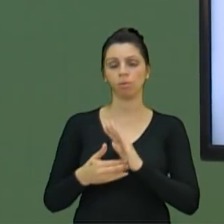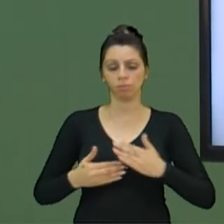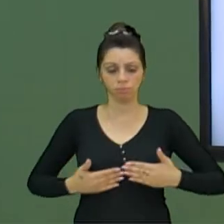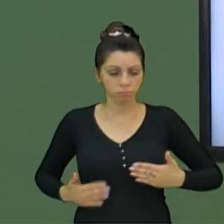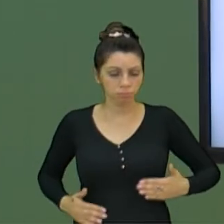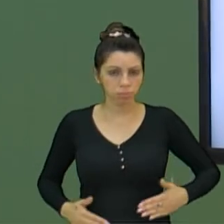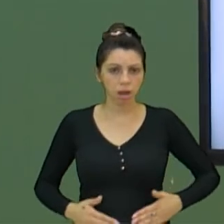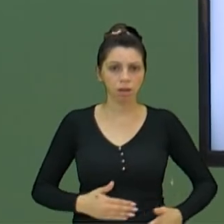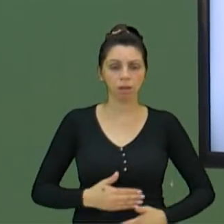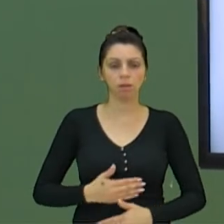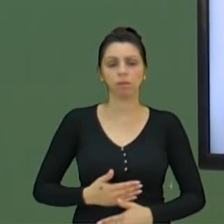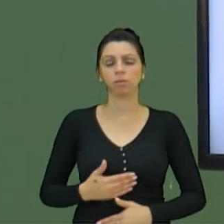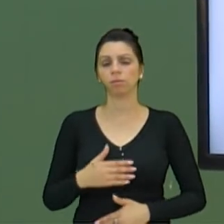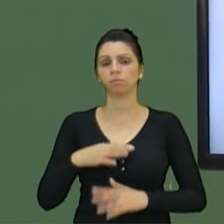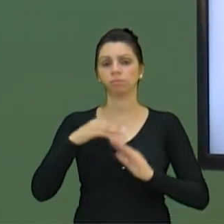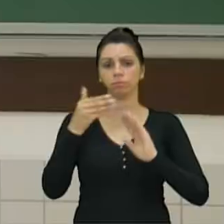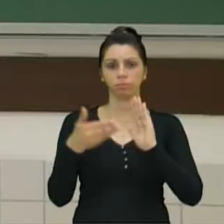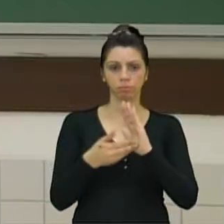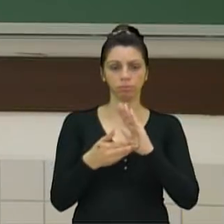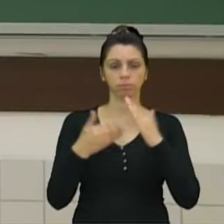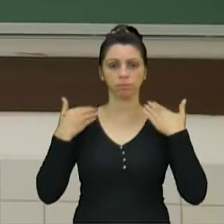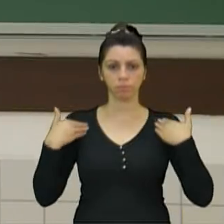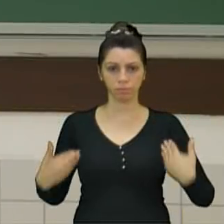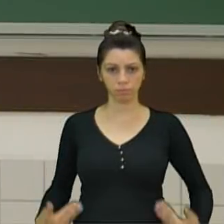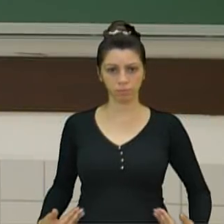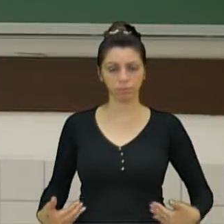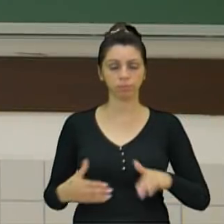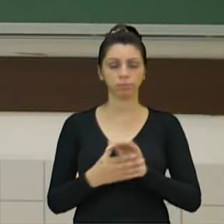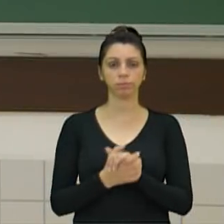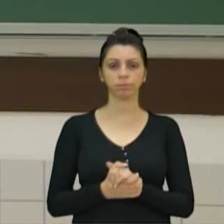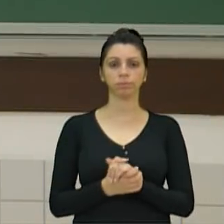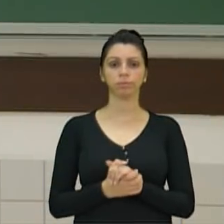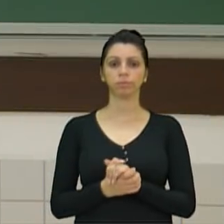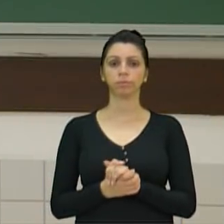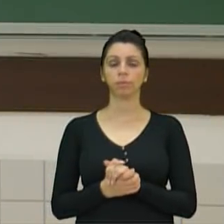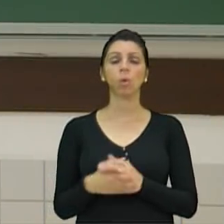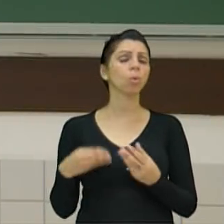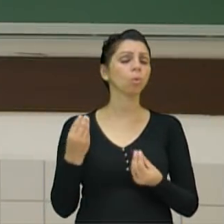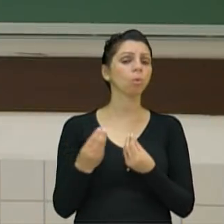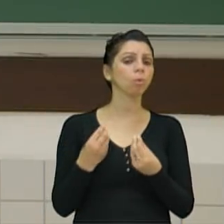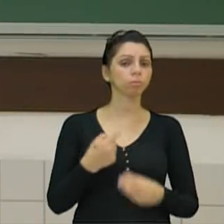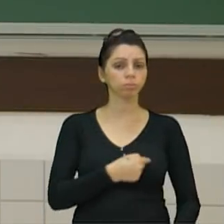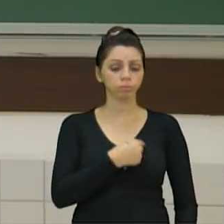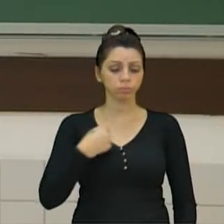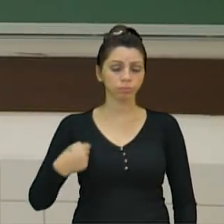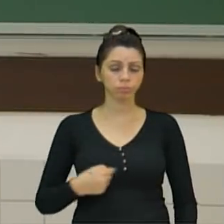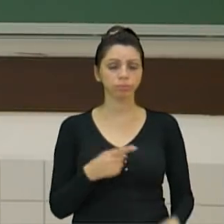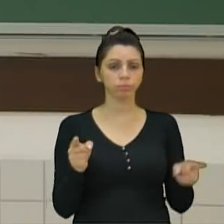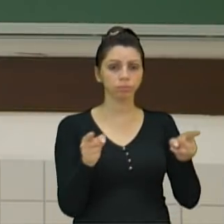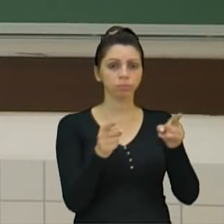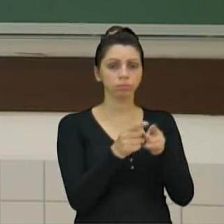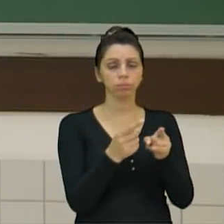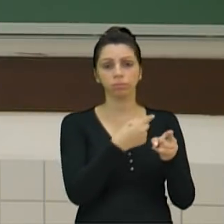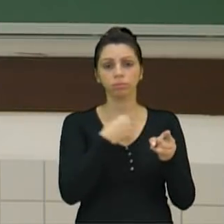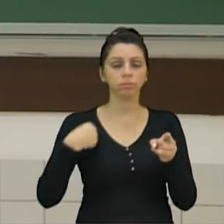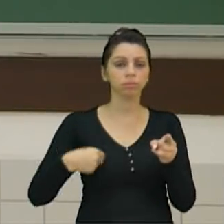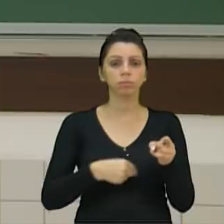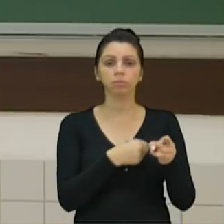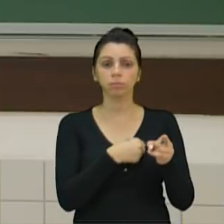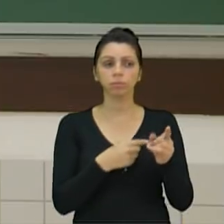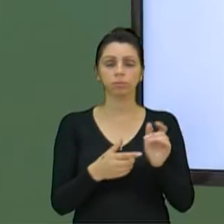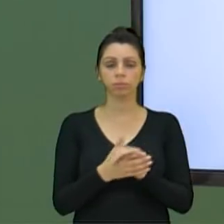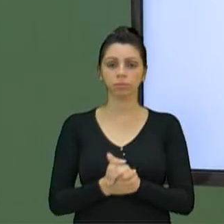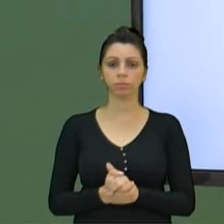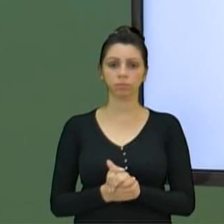fígado, todas as partes do corpo. Quando que a gente fala em pequena circulação? Então, lembrando, a pequena circulação